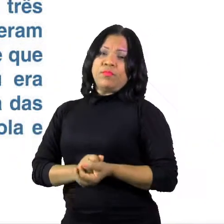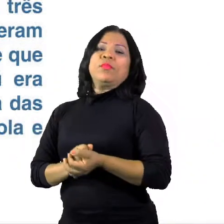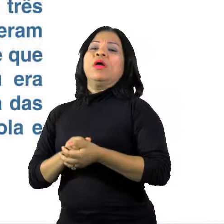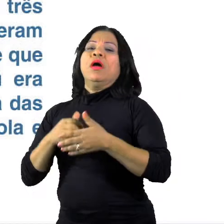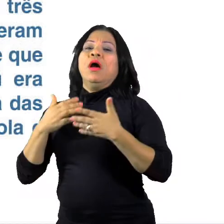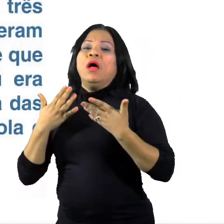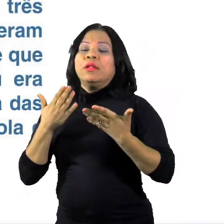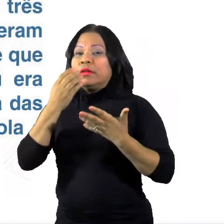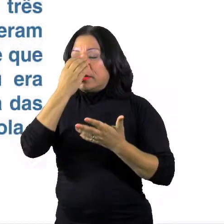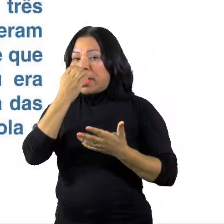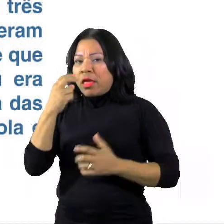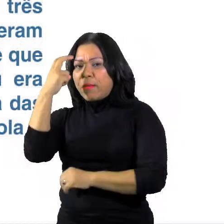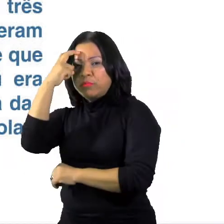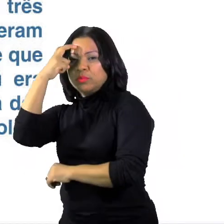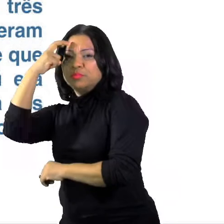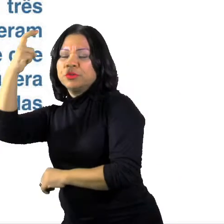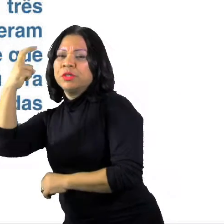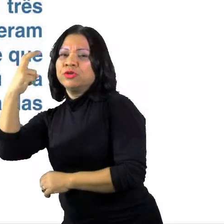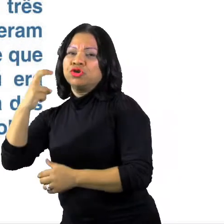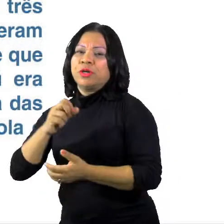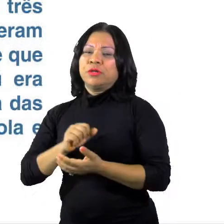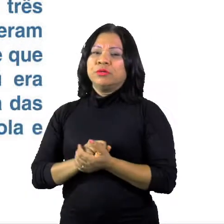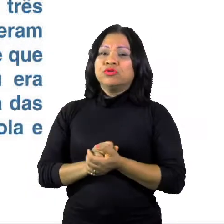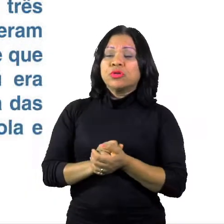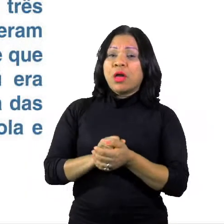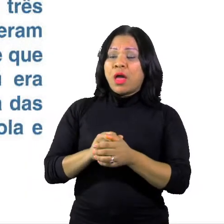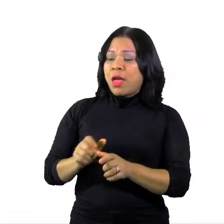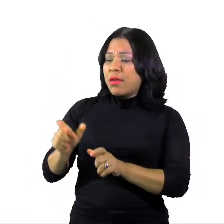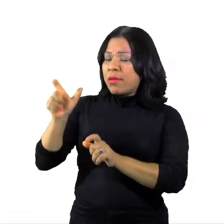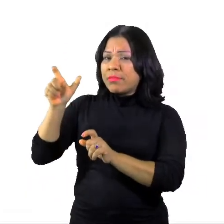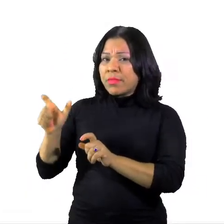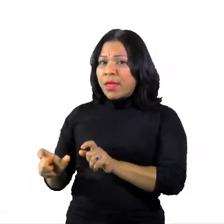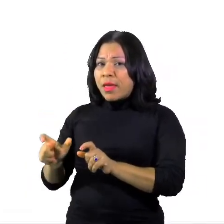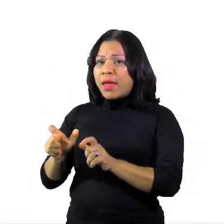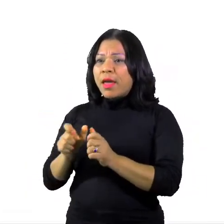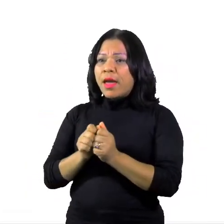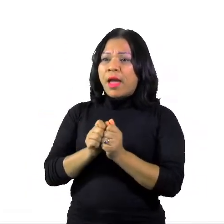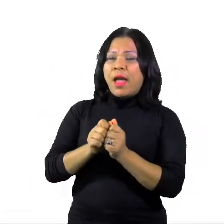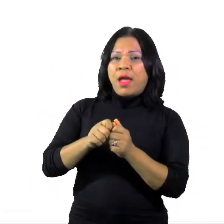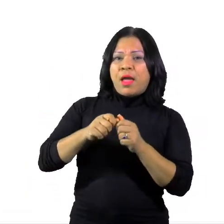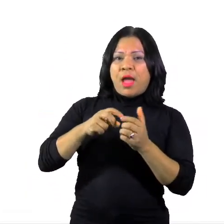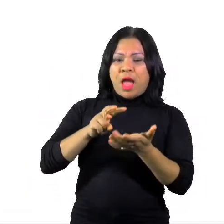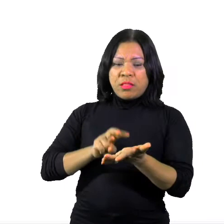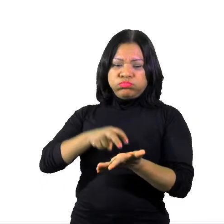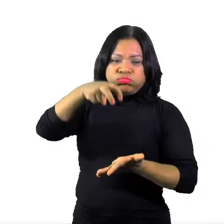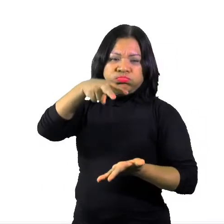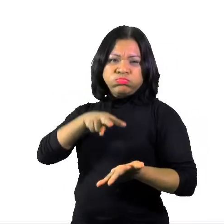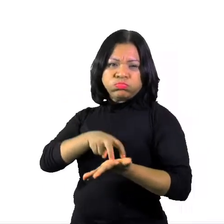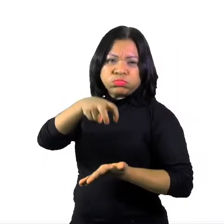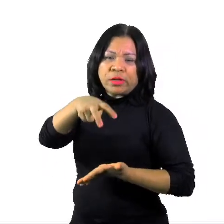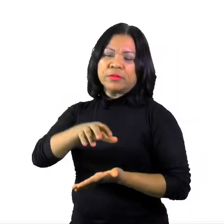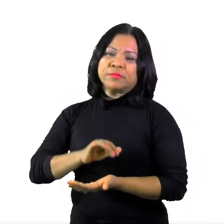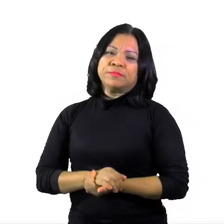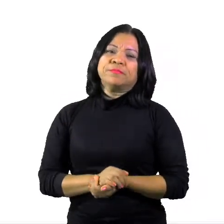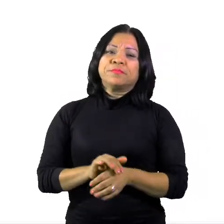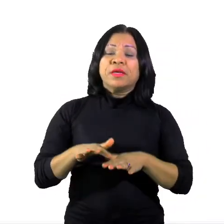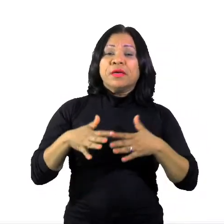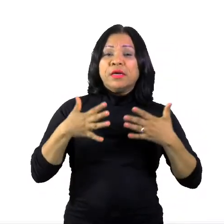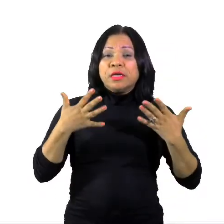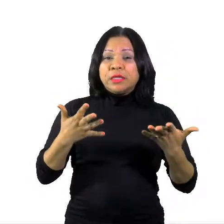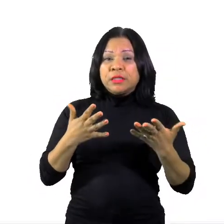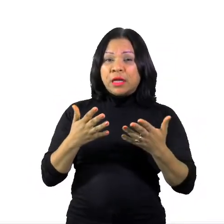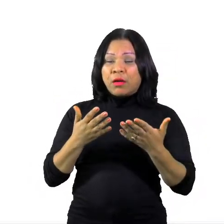da escola. E Magre, uma excelente atleta. Próximo. Naquele dia, se reuniram